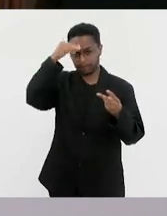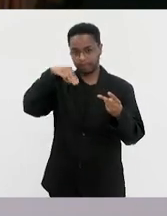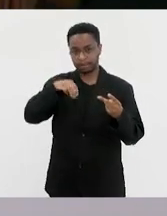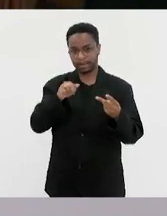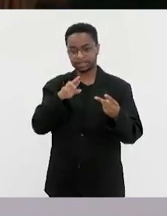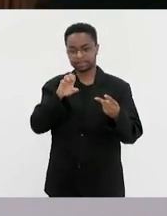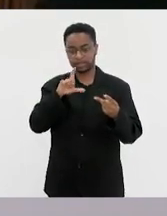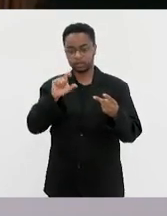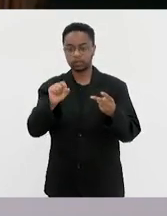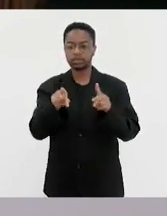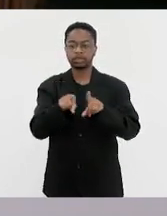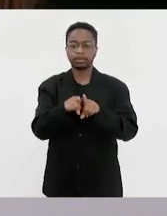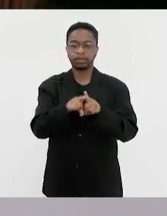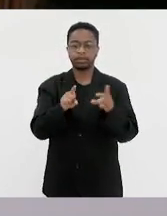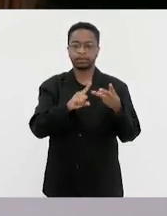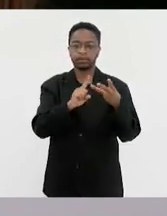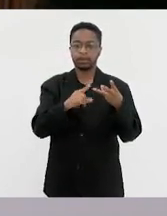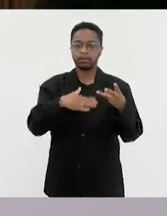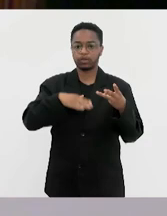Renato.